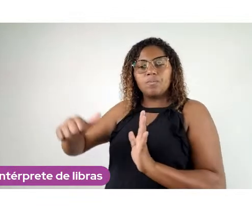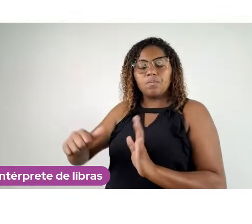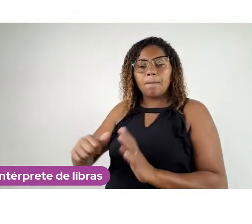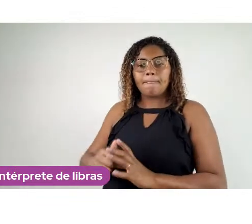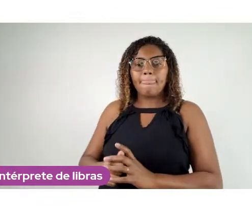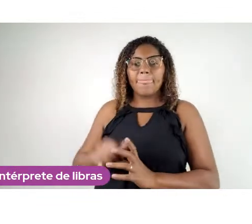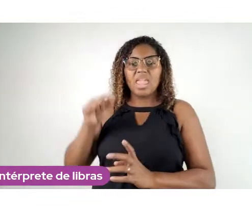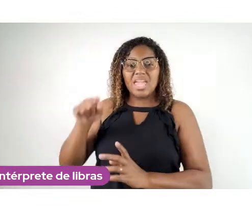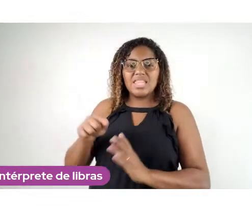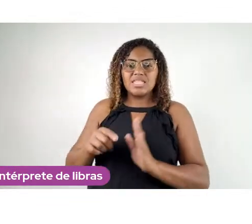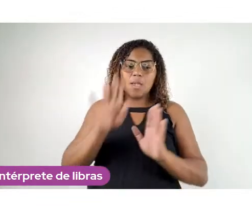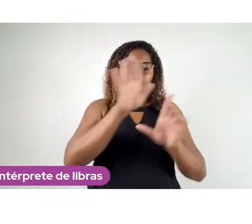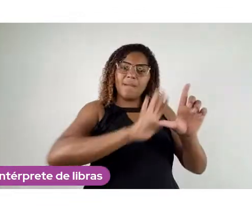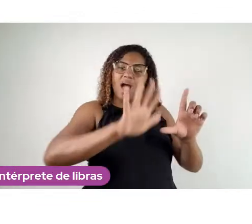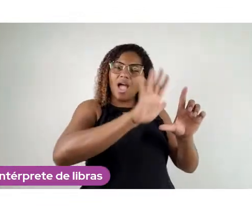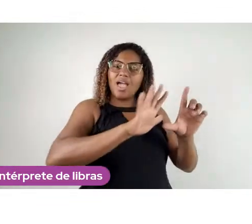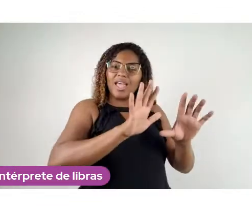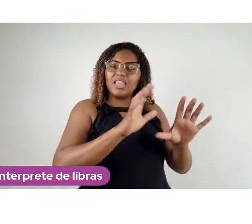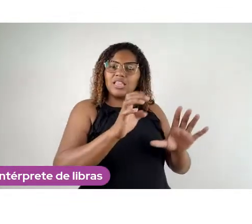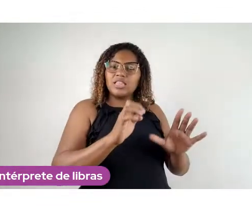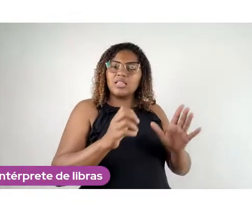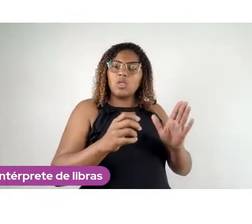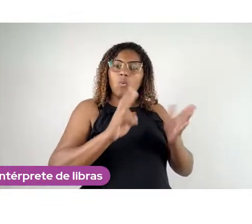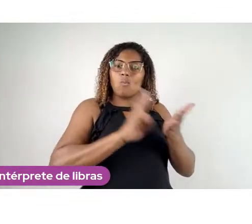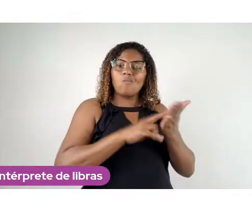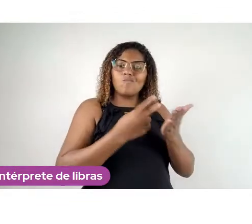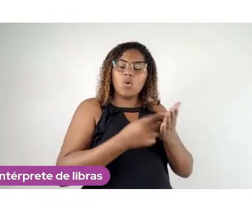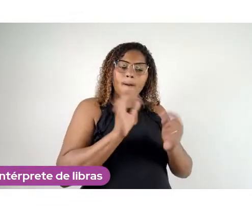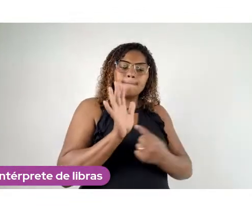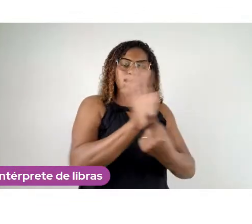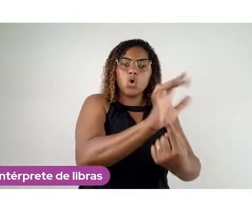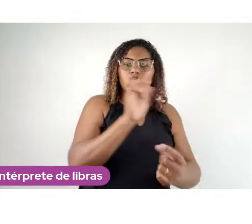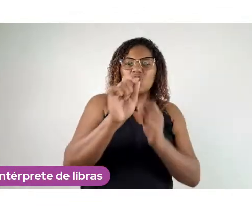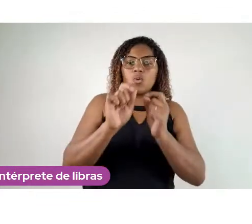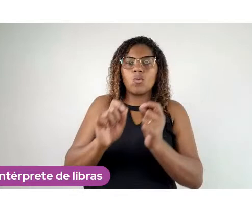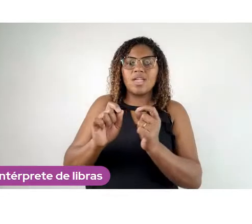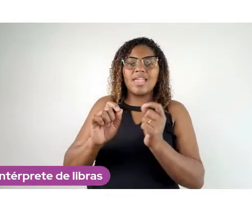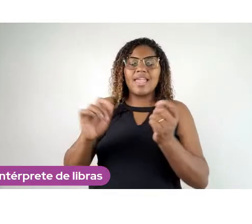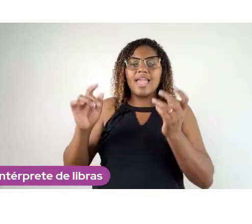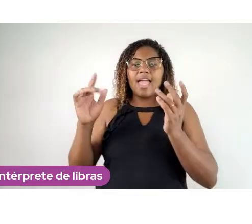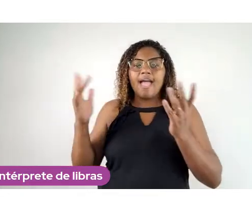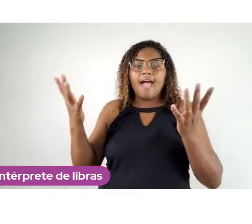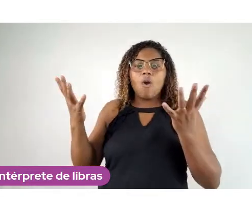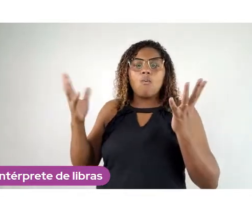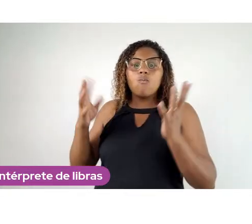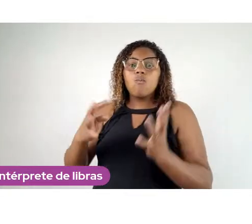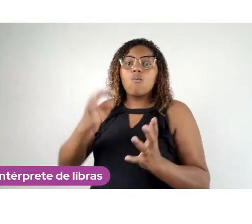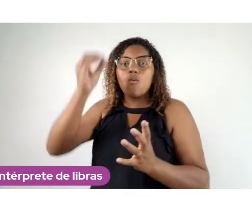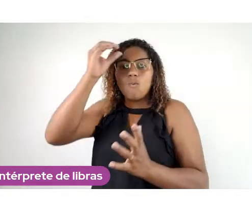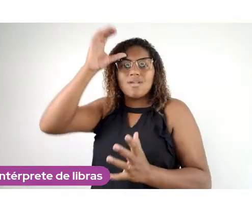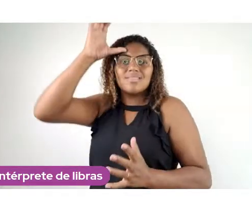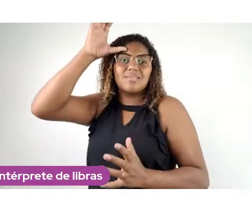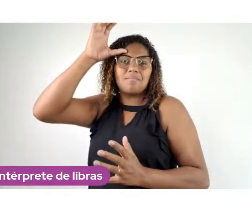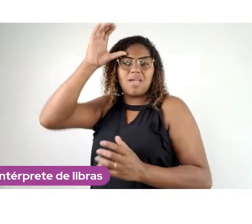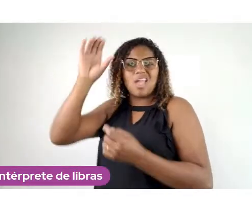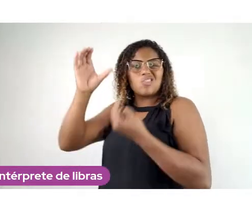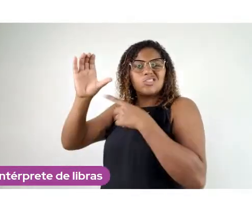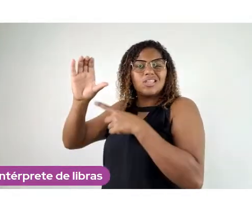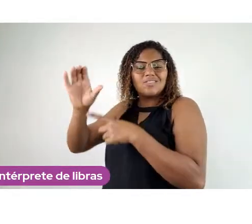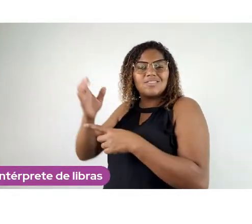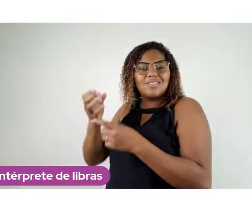esse painel, ele, entre aspas, ele traduz, né, o estado da arte do conhecimento, o que, os cientistas produziram em termos de